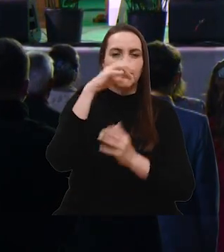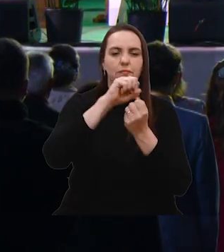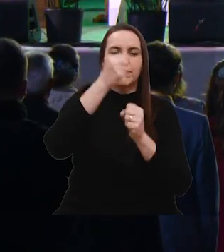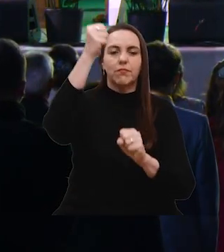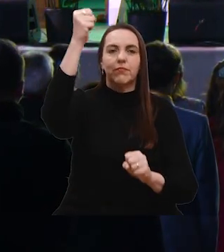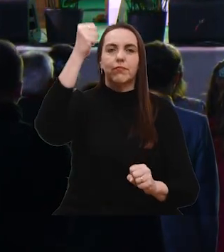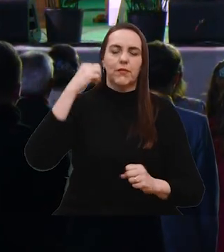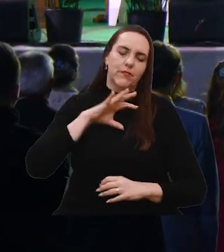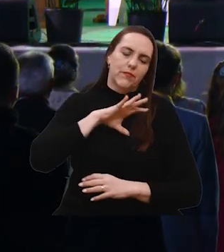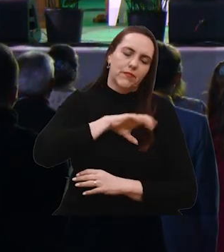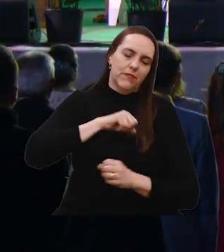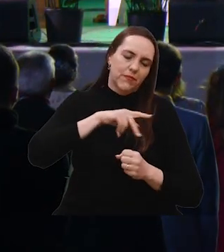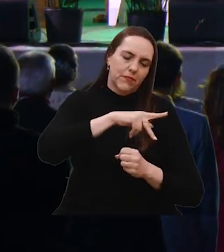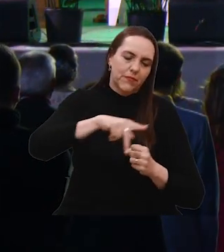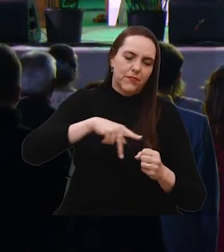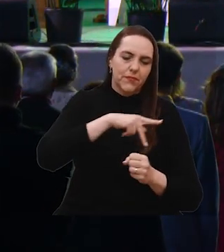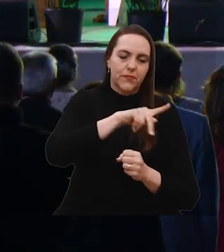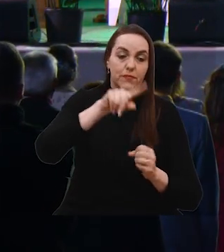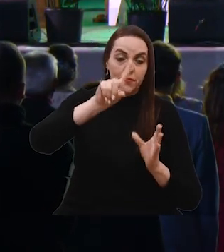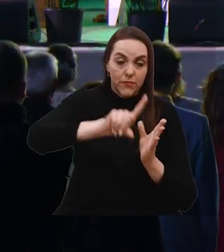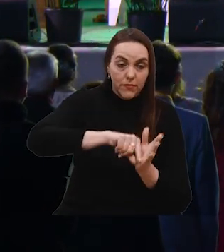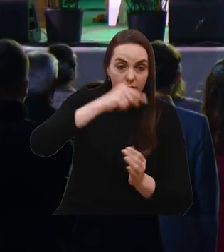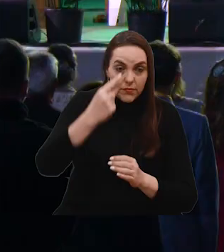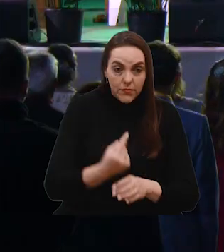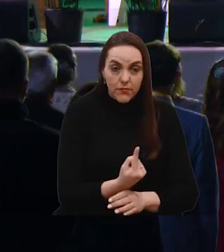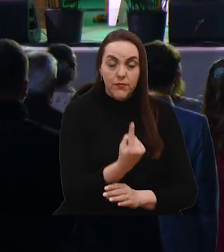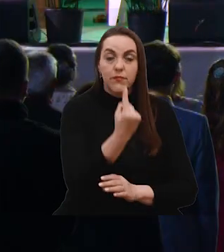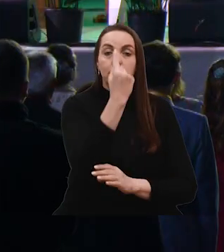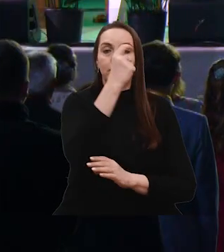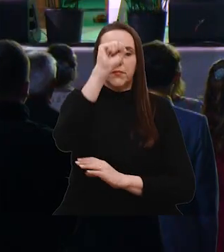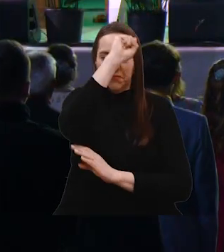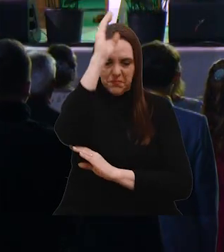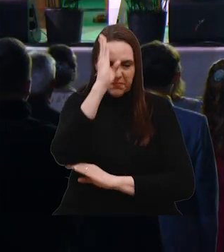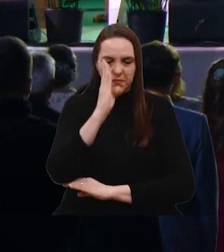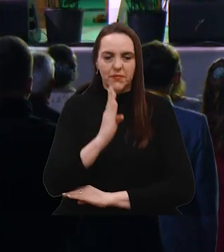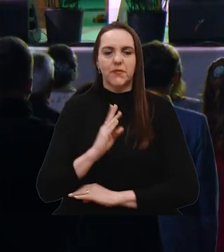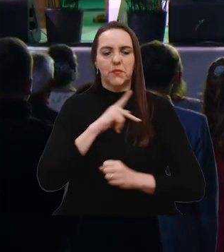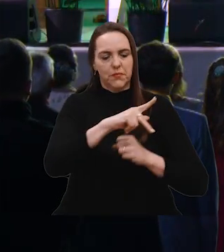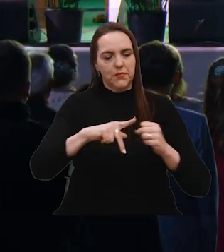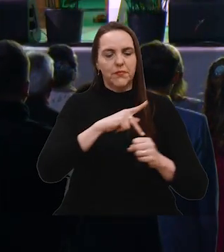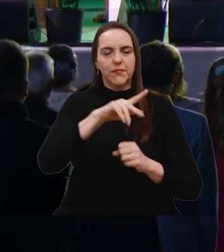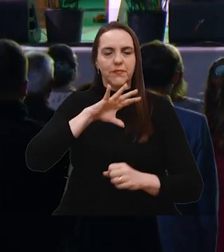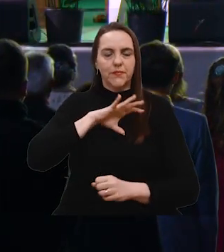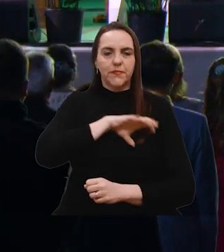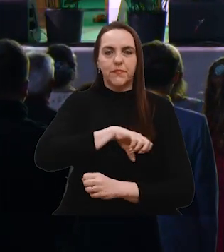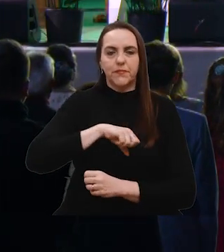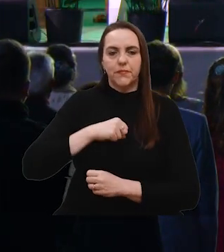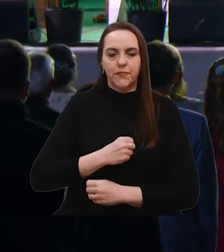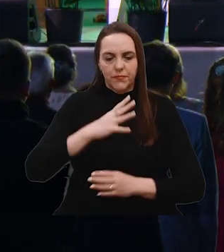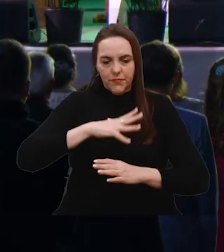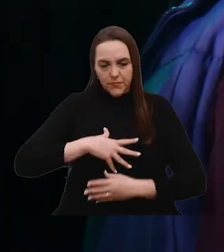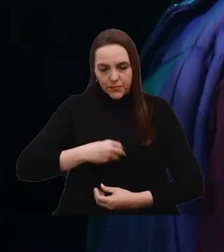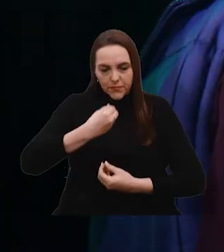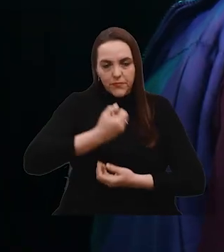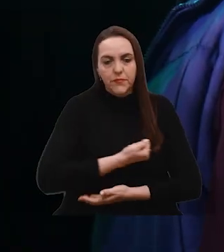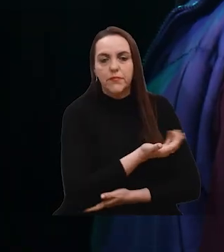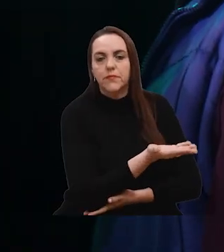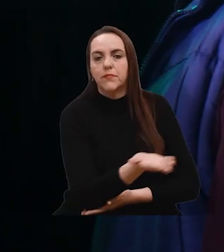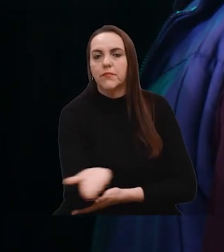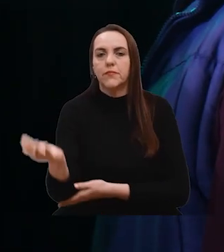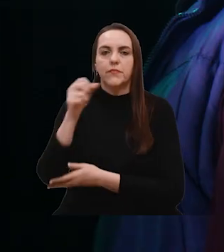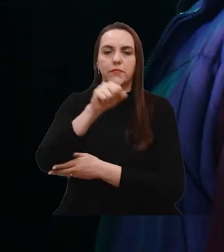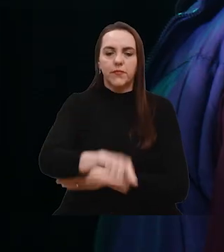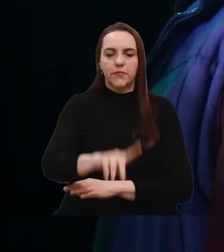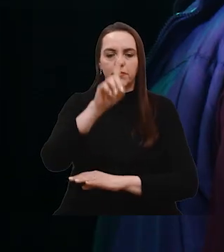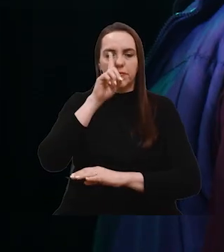teu futuro espelha essa grandeza. A terra adorada, entre outras mil, és do Brasil, ó